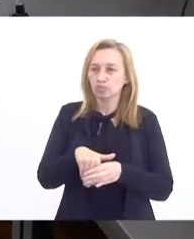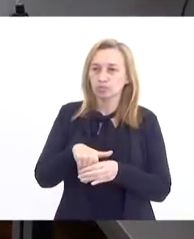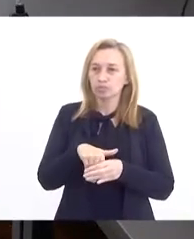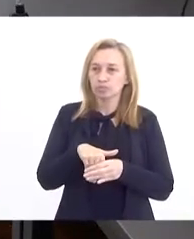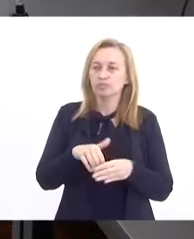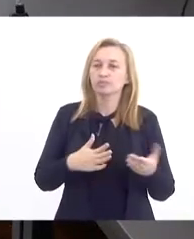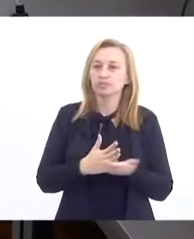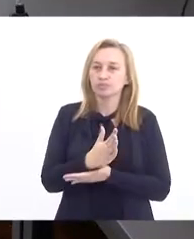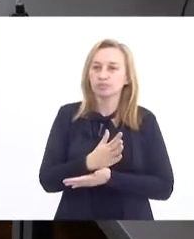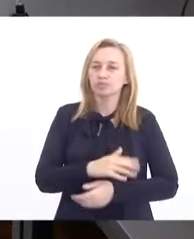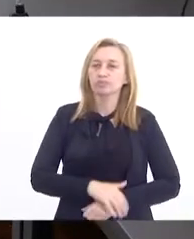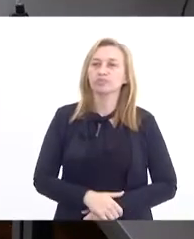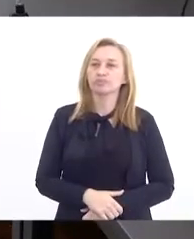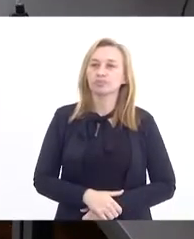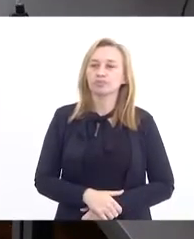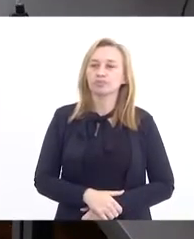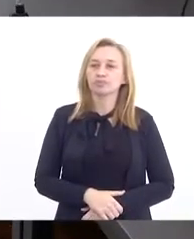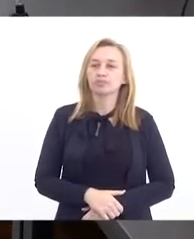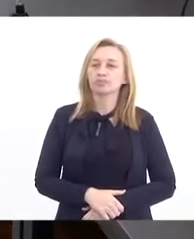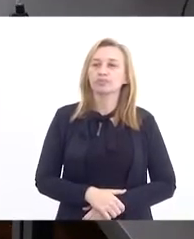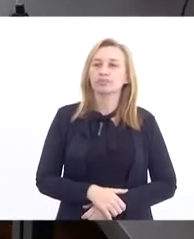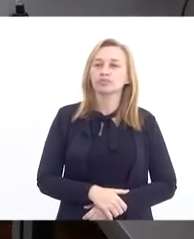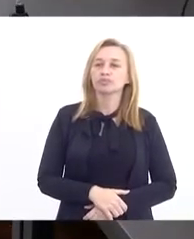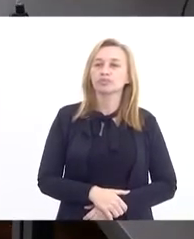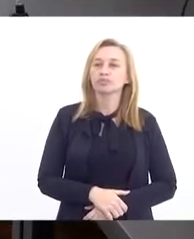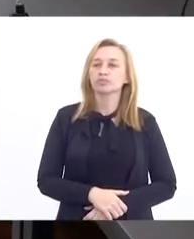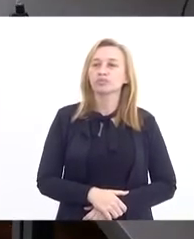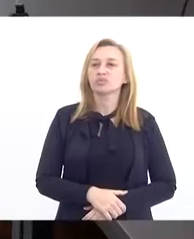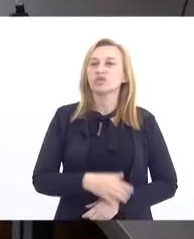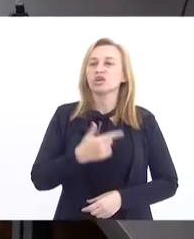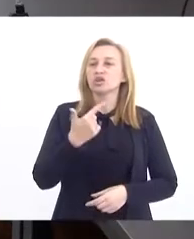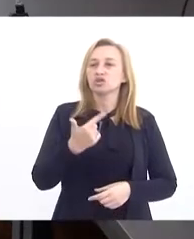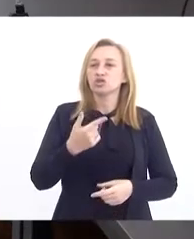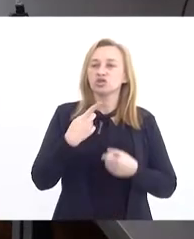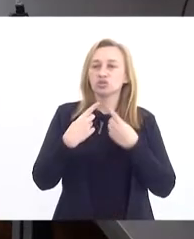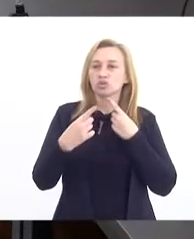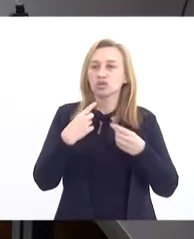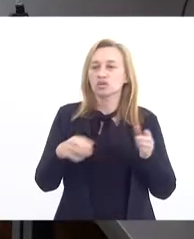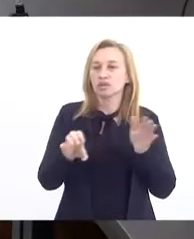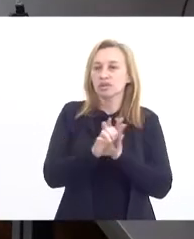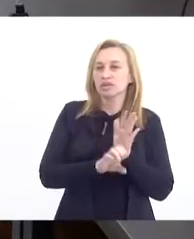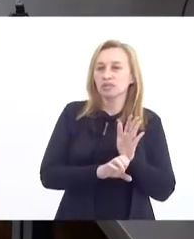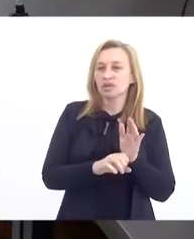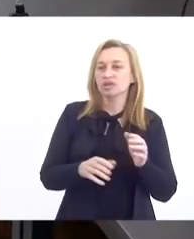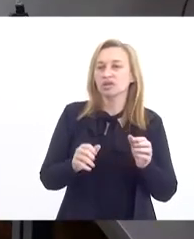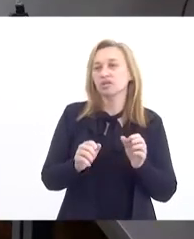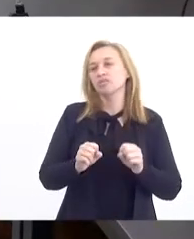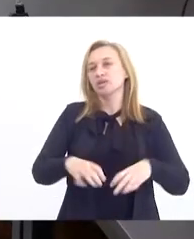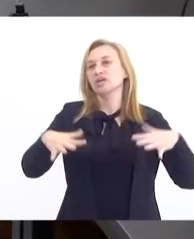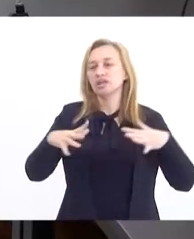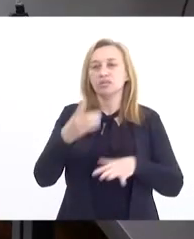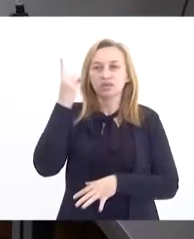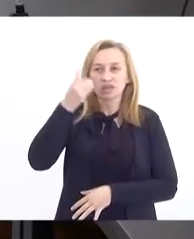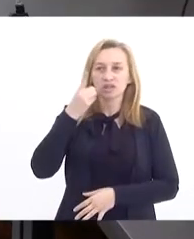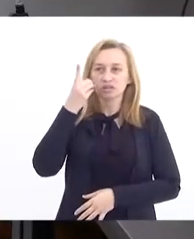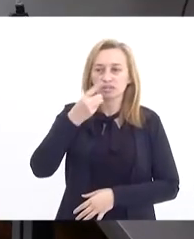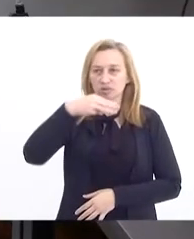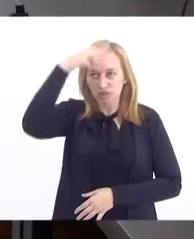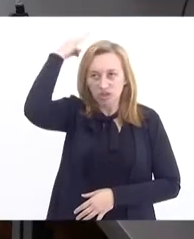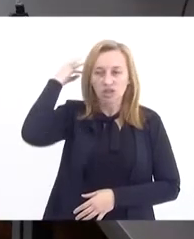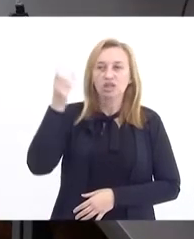votação, aprovado. Item 3 da pauta, discussão sobre as emendas de plenário, relator deputado Márcio Pacheco.